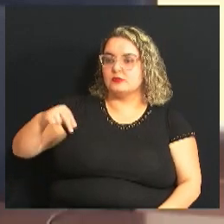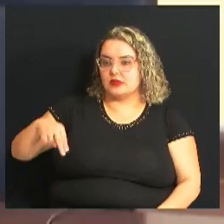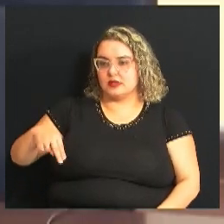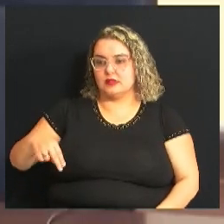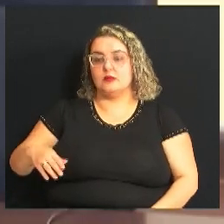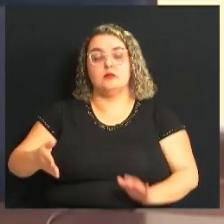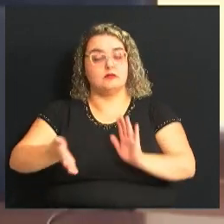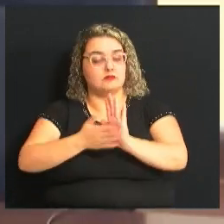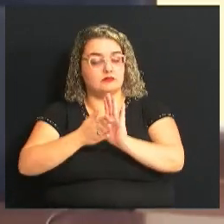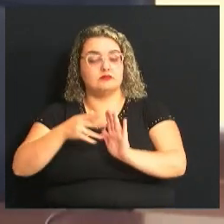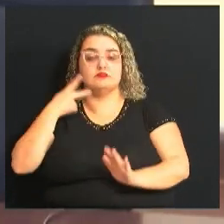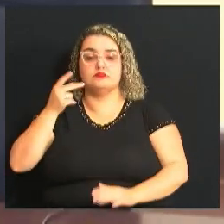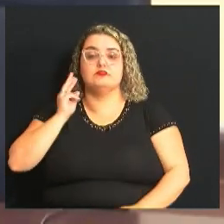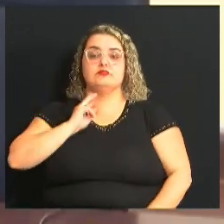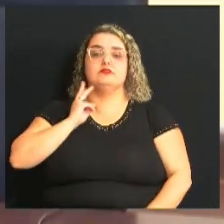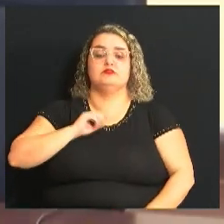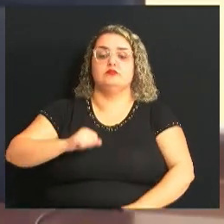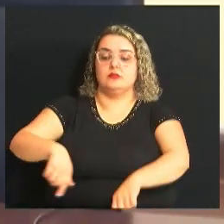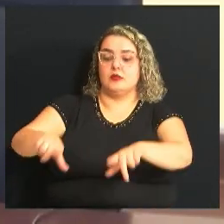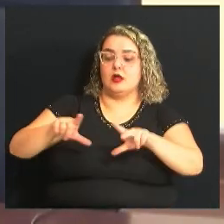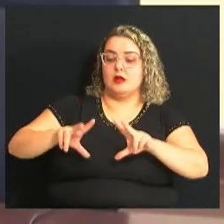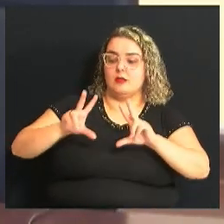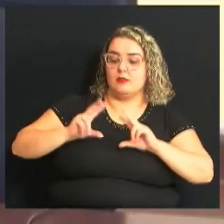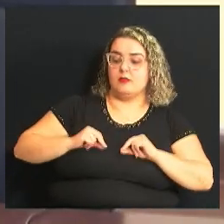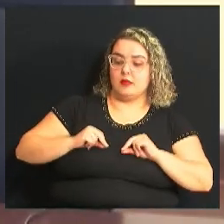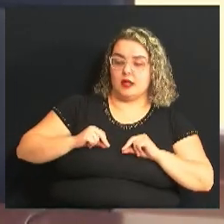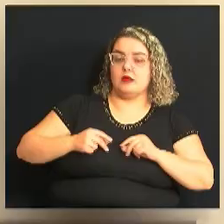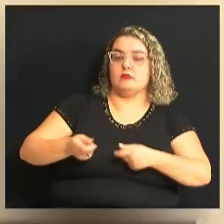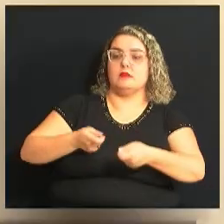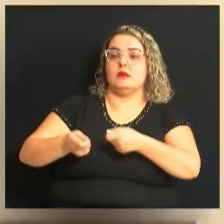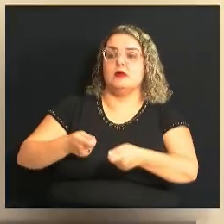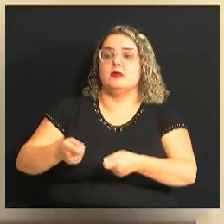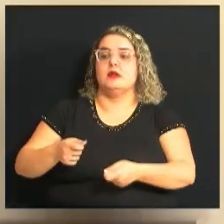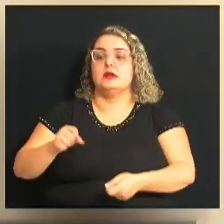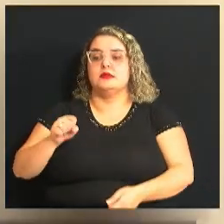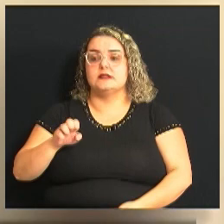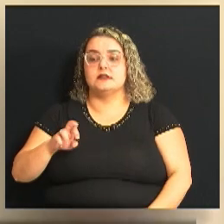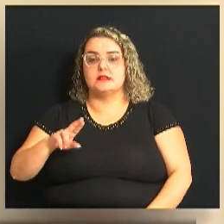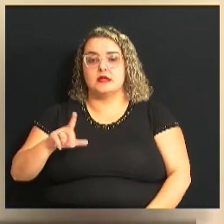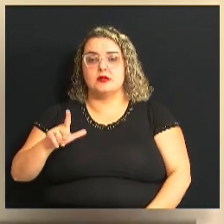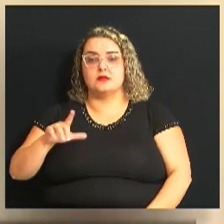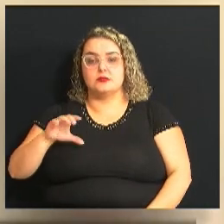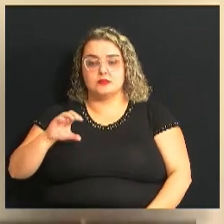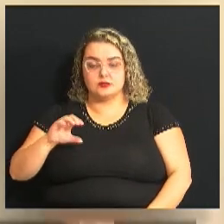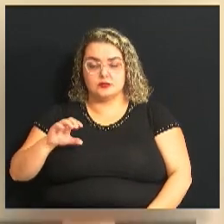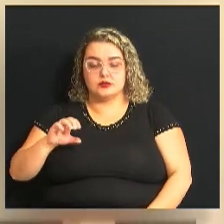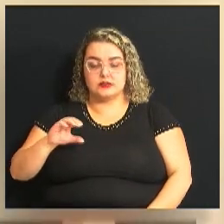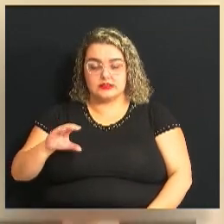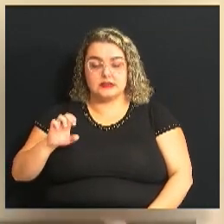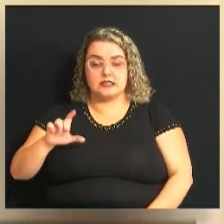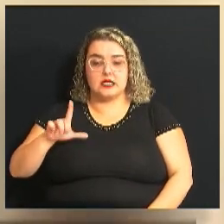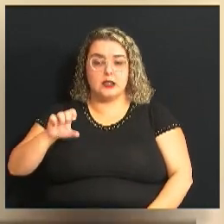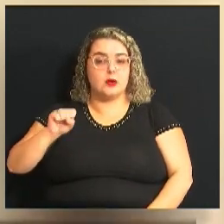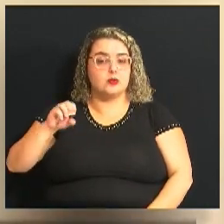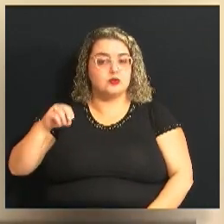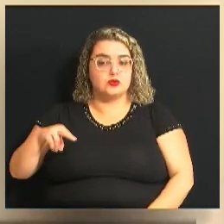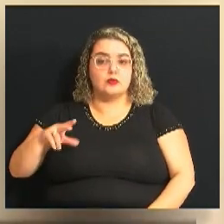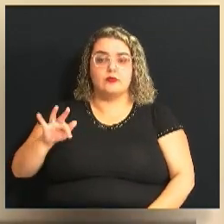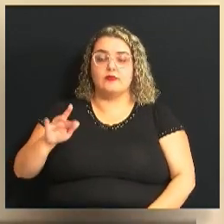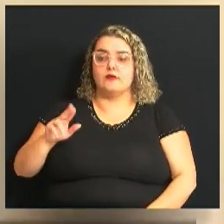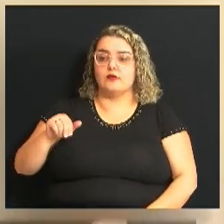Campinas o Diploma de Mérito Econômico Celso Monteiro Furtado. Eu estava pensando, Márcio, hoje,